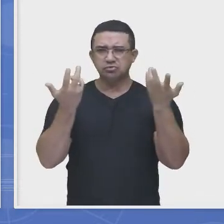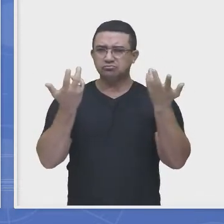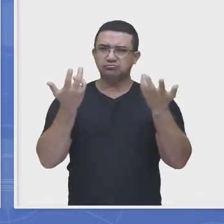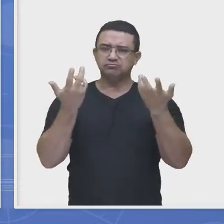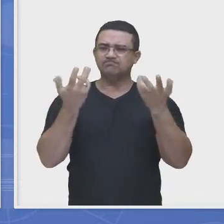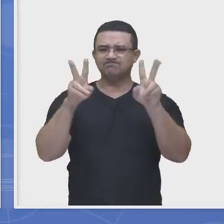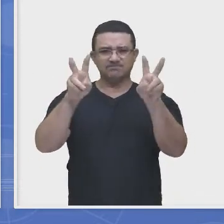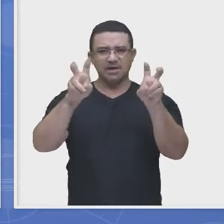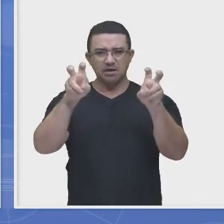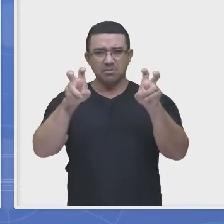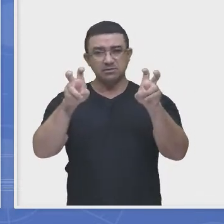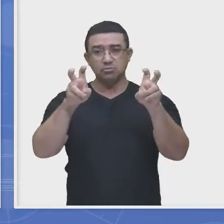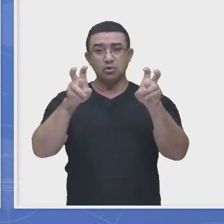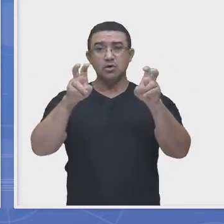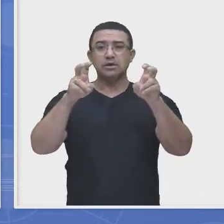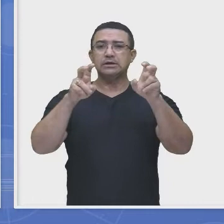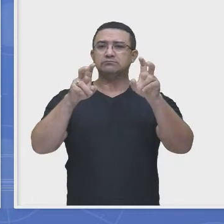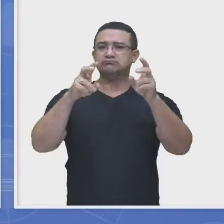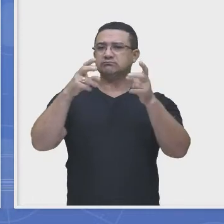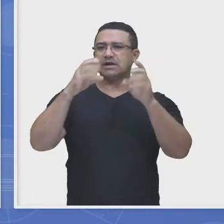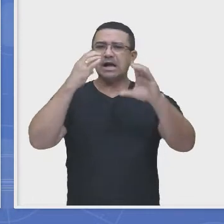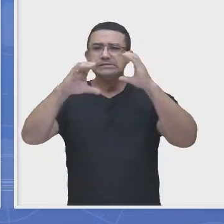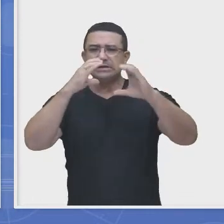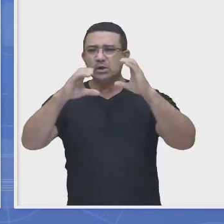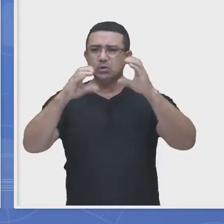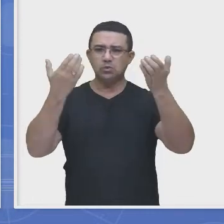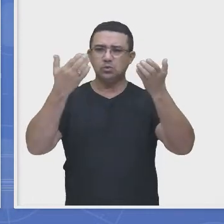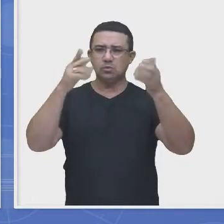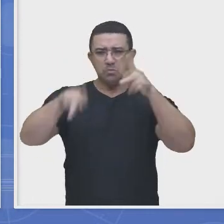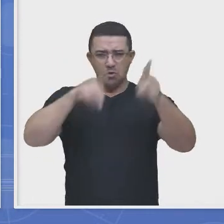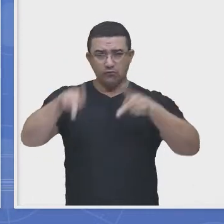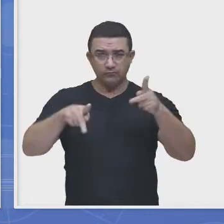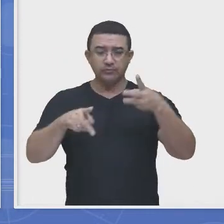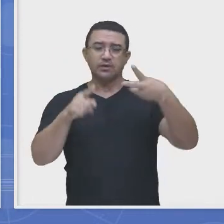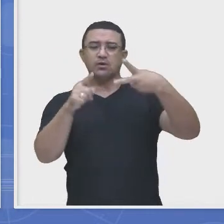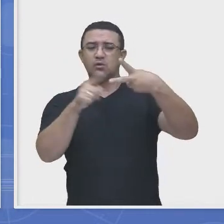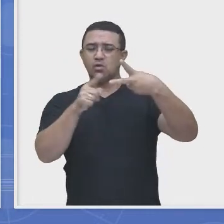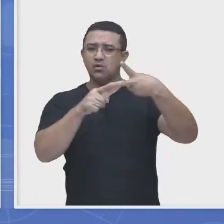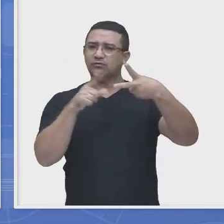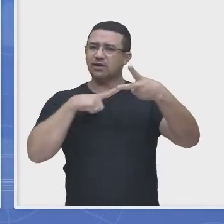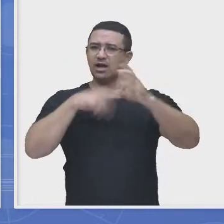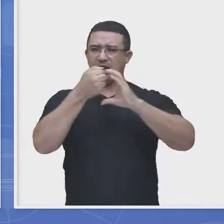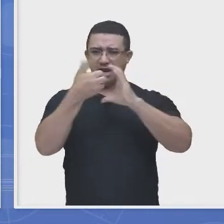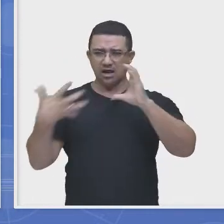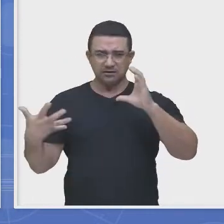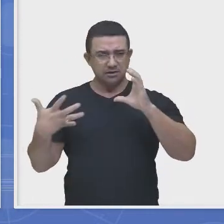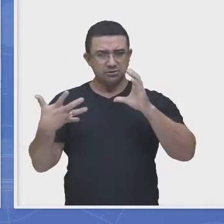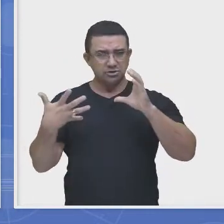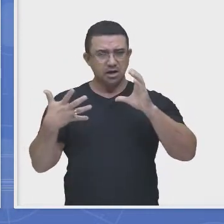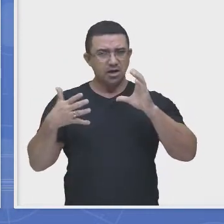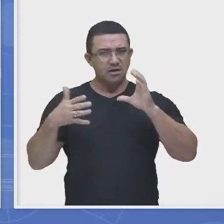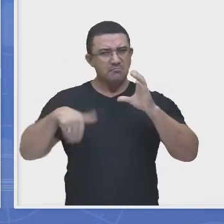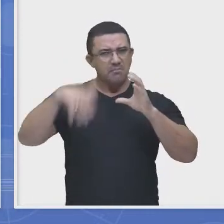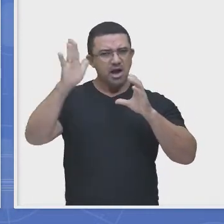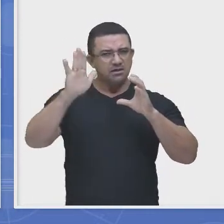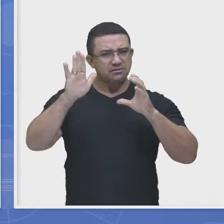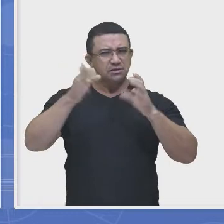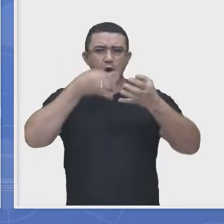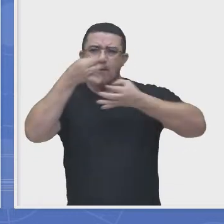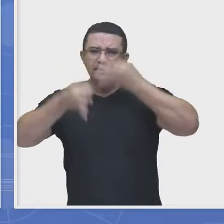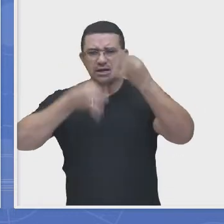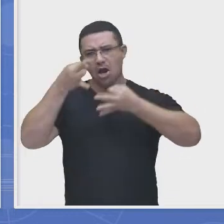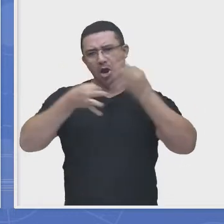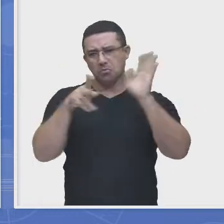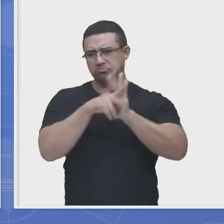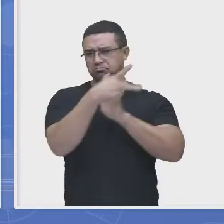no caso a canção popular, e no outro a gente observou que eu tenho um caráter mais opinativo,